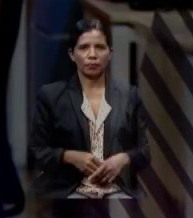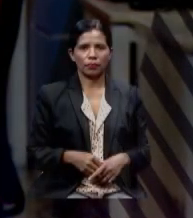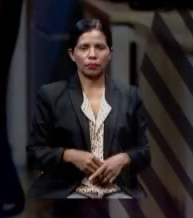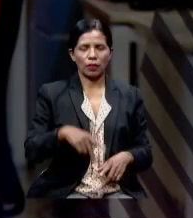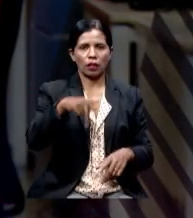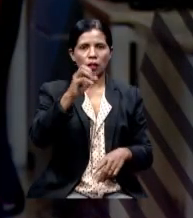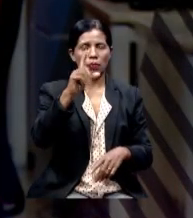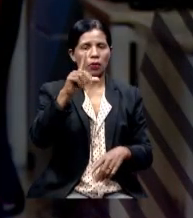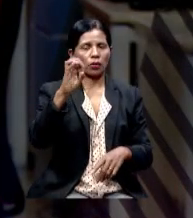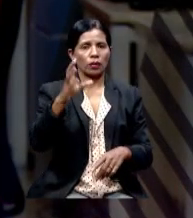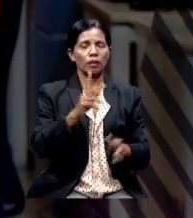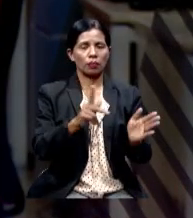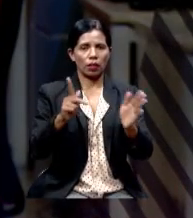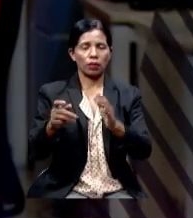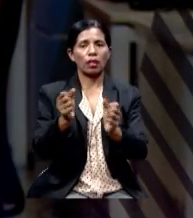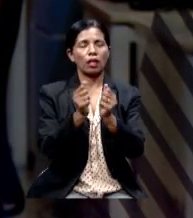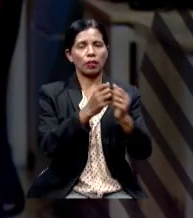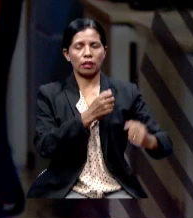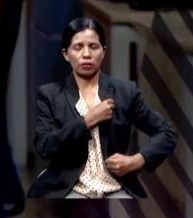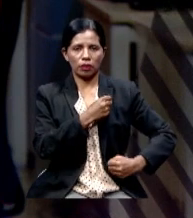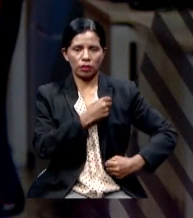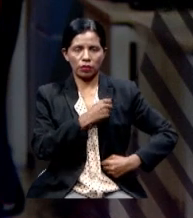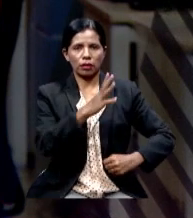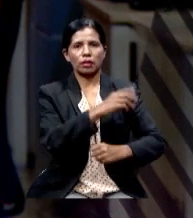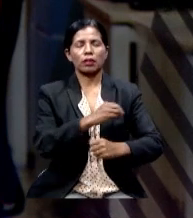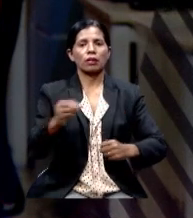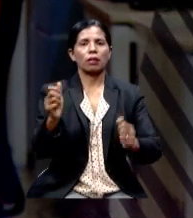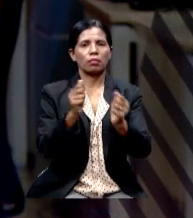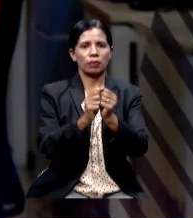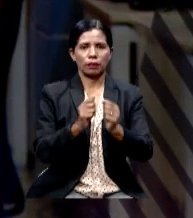Ucrânia planul arunca soldadul Riunsanulu ba fronteira cu Belarus.